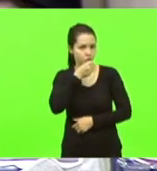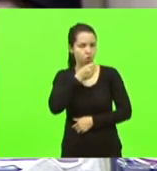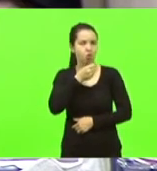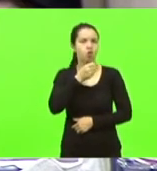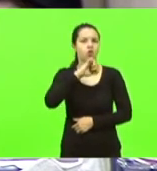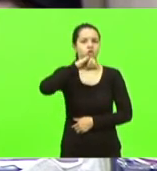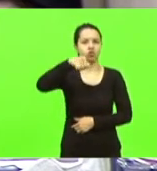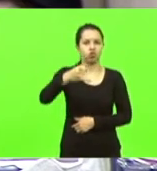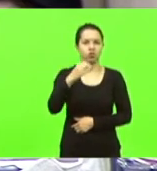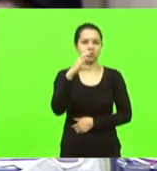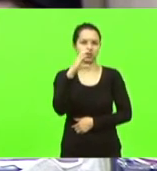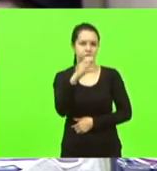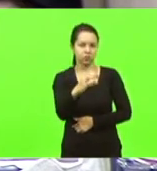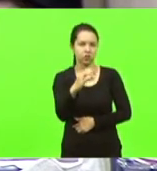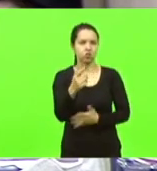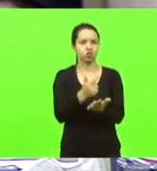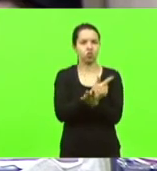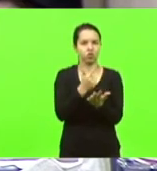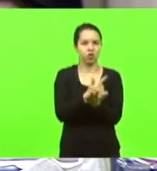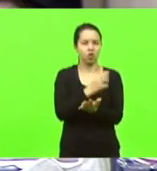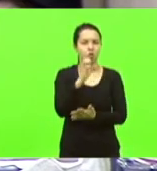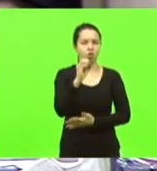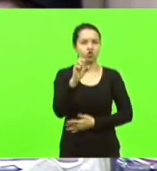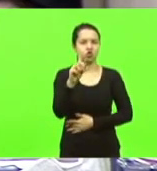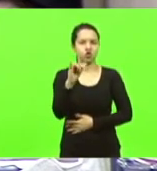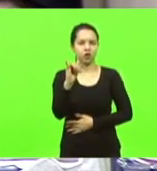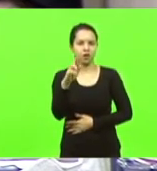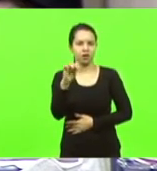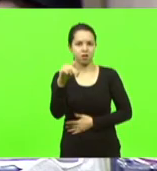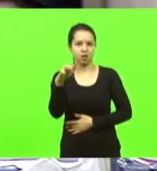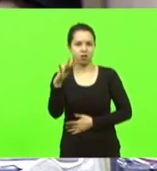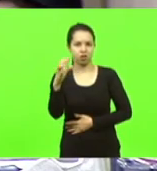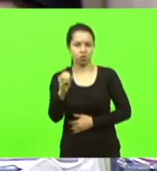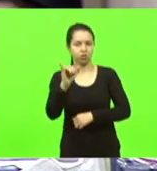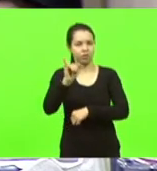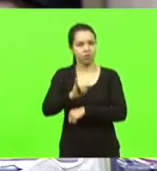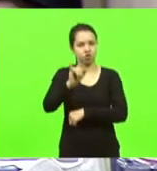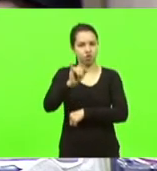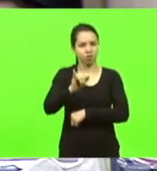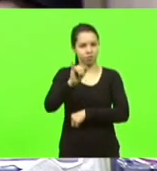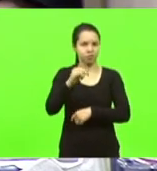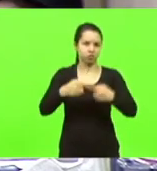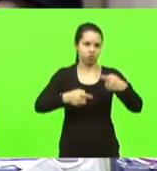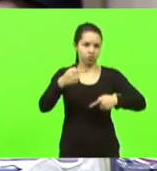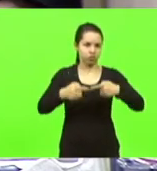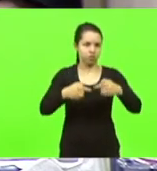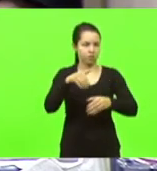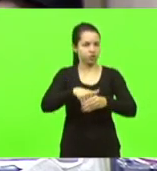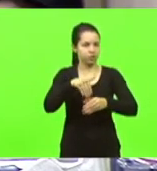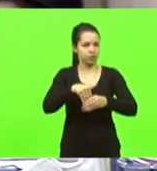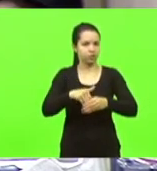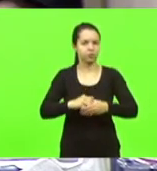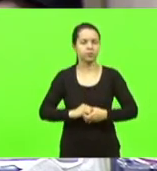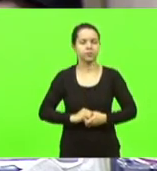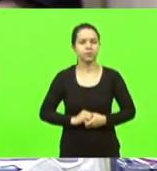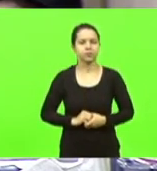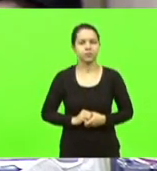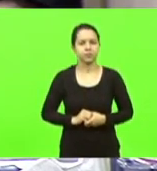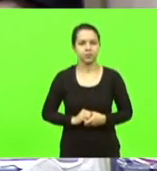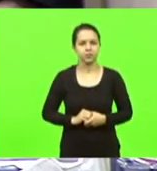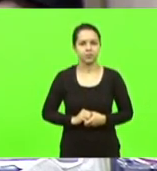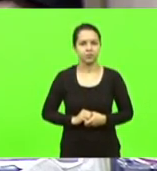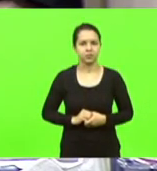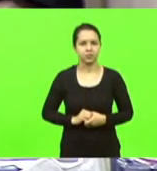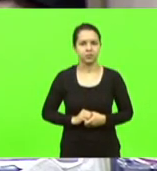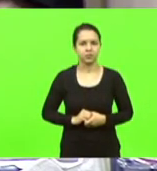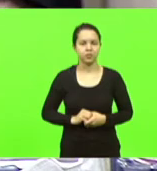no jornal O Diarinho de Itajaí em excursão não havendo Quem Queira discutir em votação deputados que aprovam permaneçam como